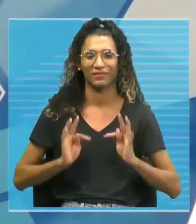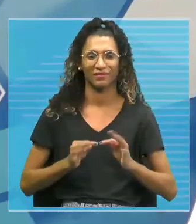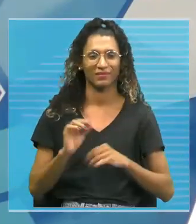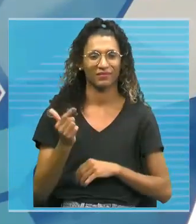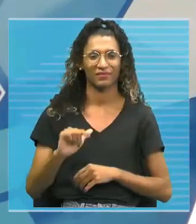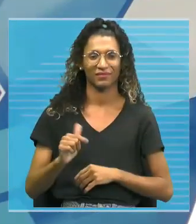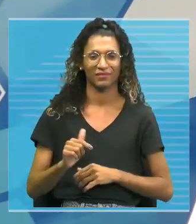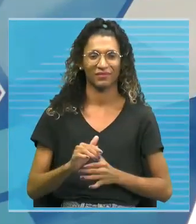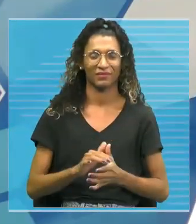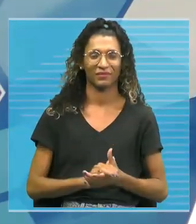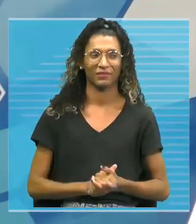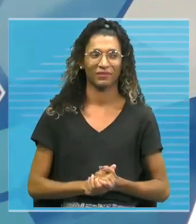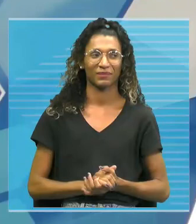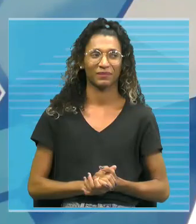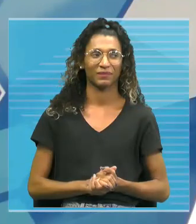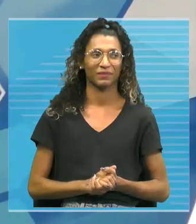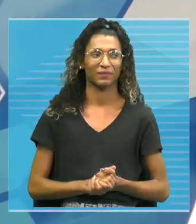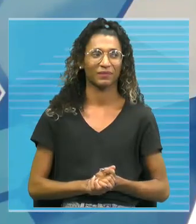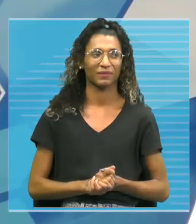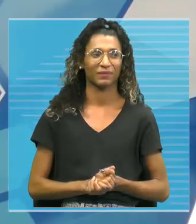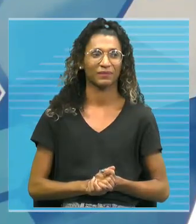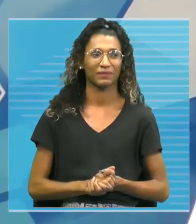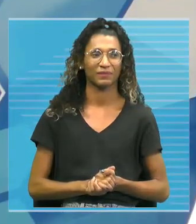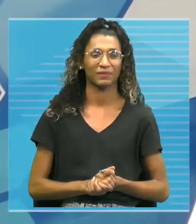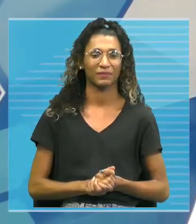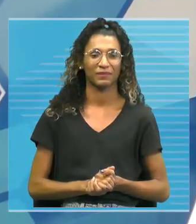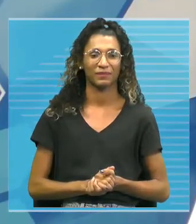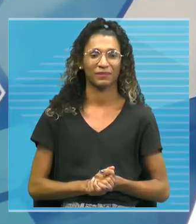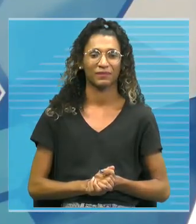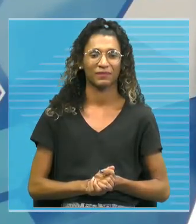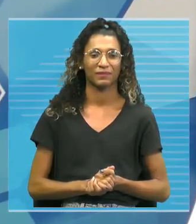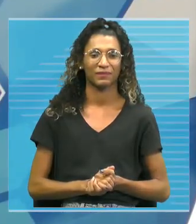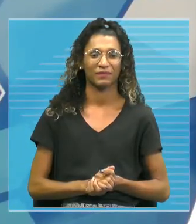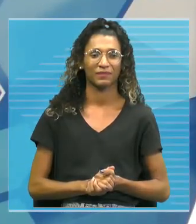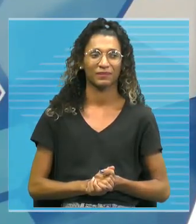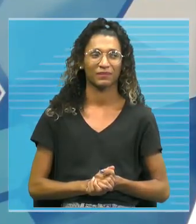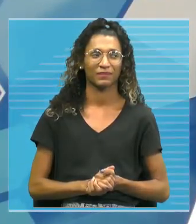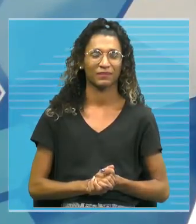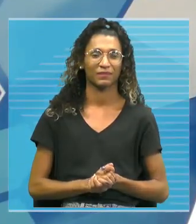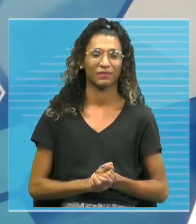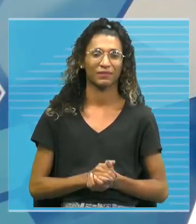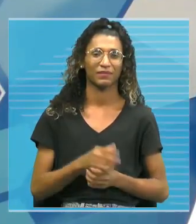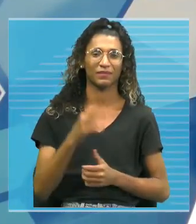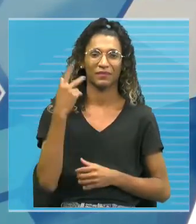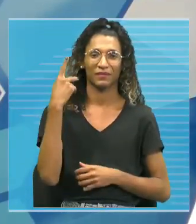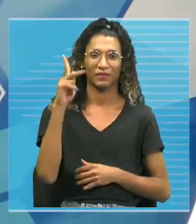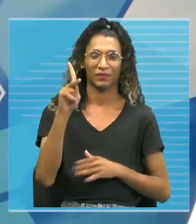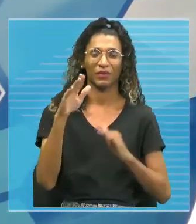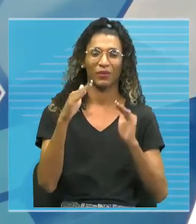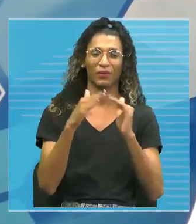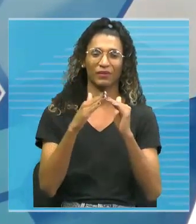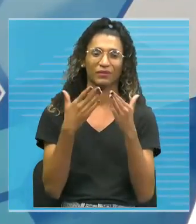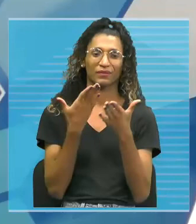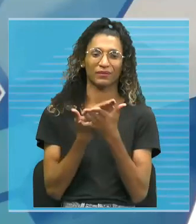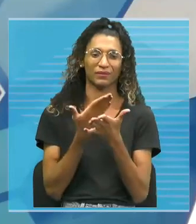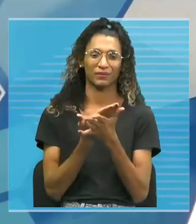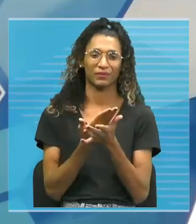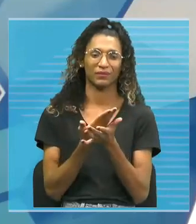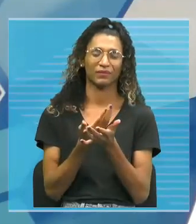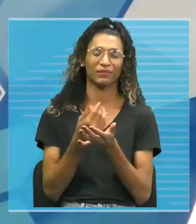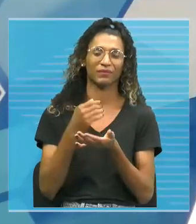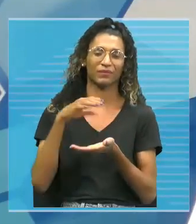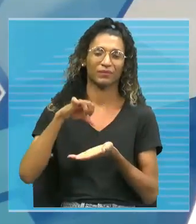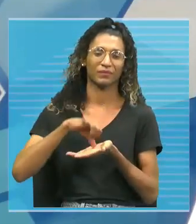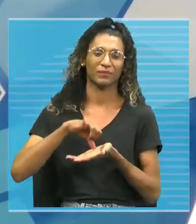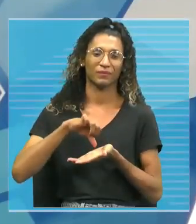nenhuma novidade aqui não, tá? Não tem nenhuma novidade aqui não. Na sua escola, aí a galera de Dom Inocêncio,